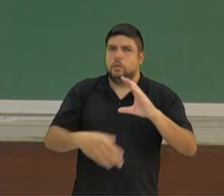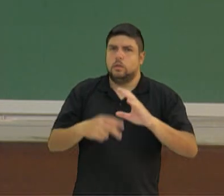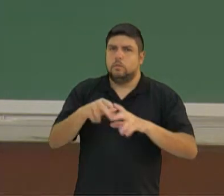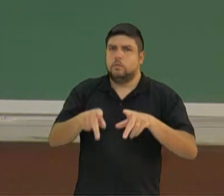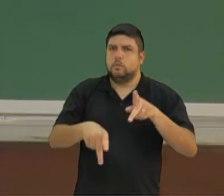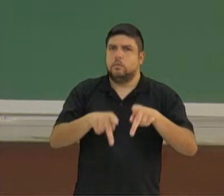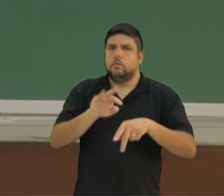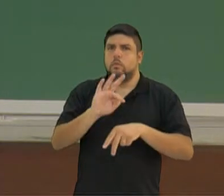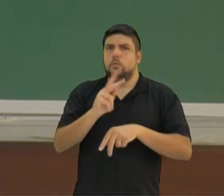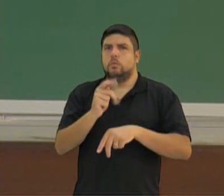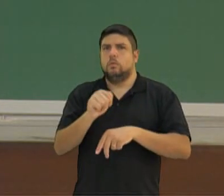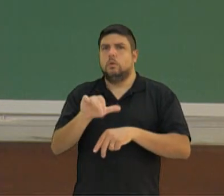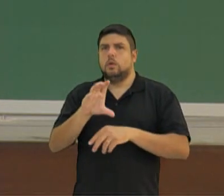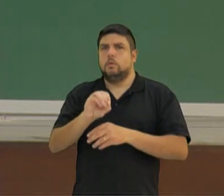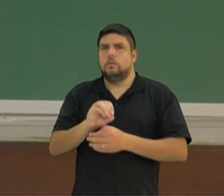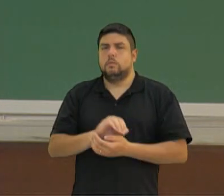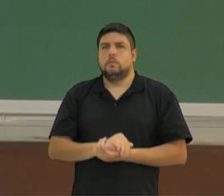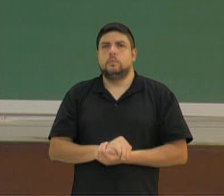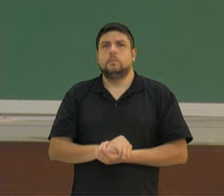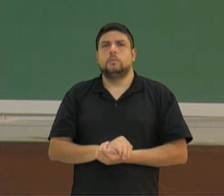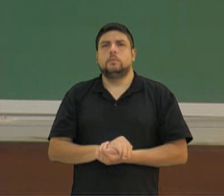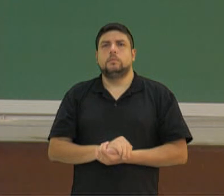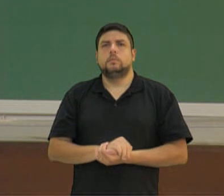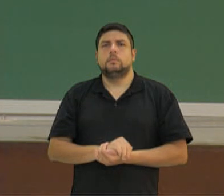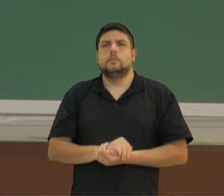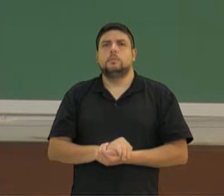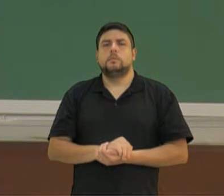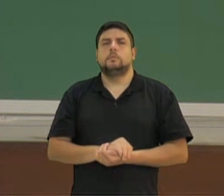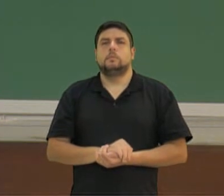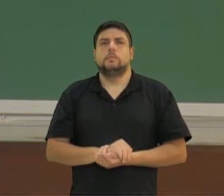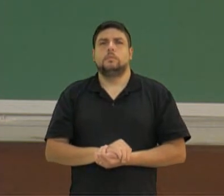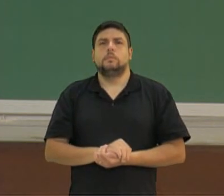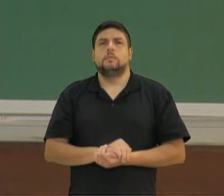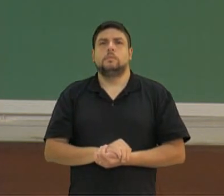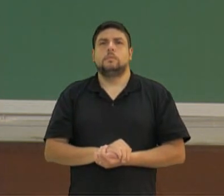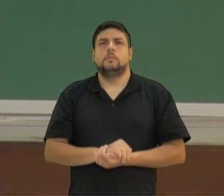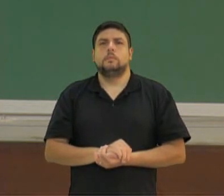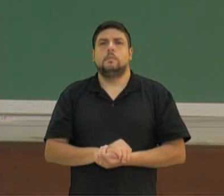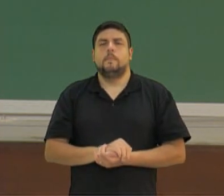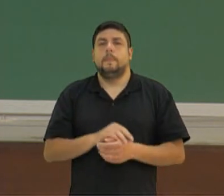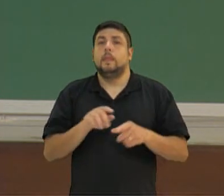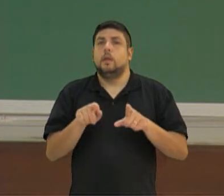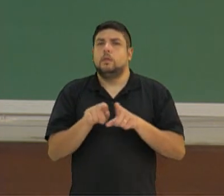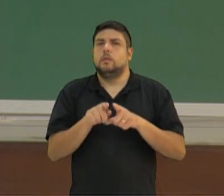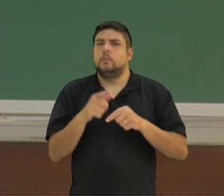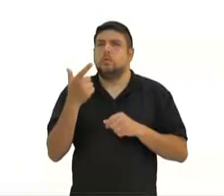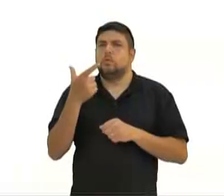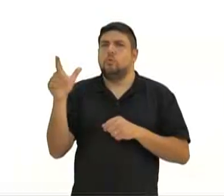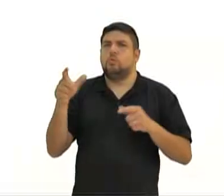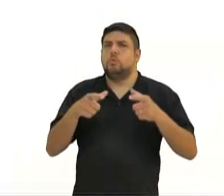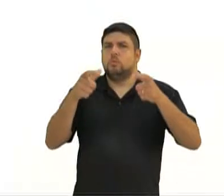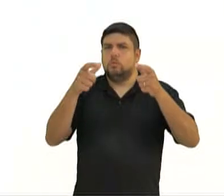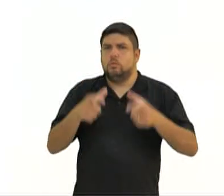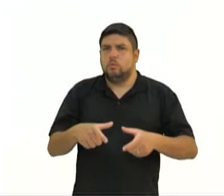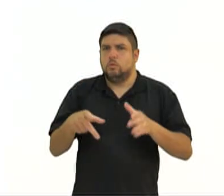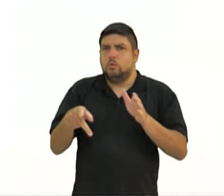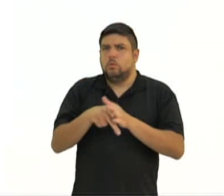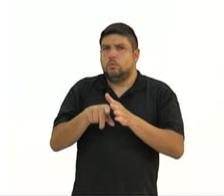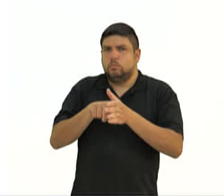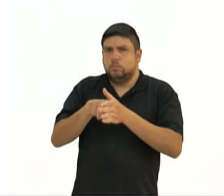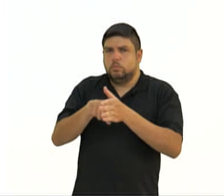tiahuanacos. Aqui nós temos um outro sítio arqueológico conhecido como